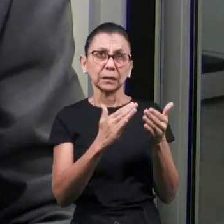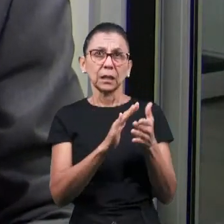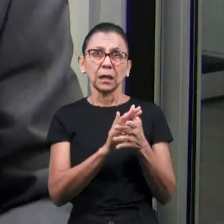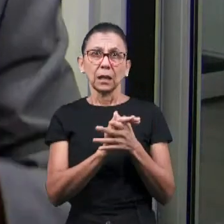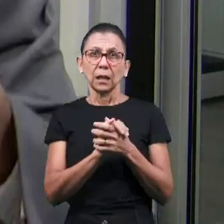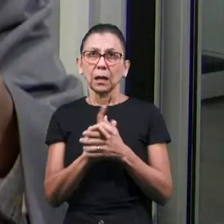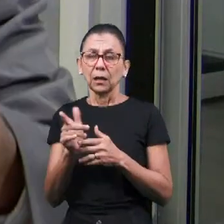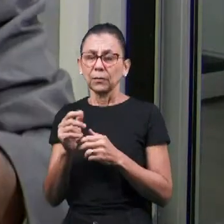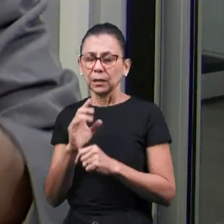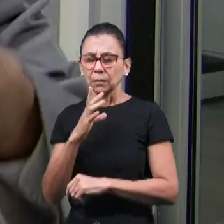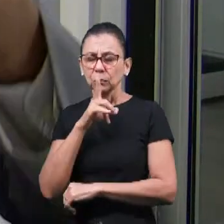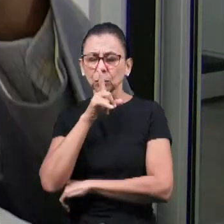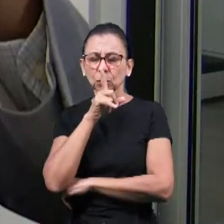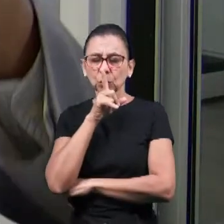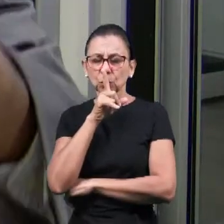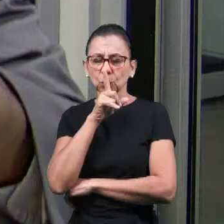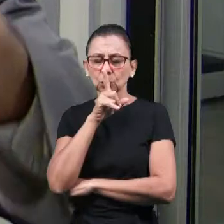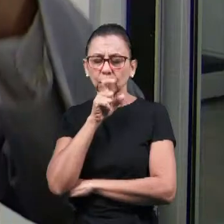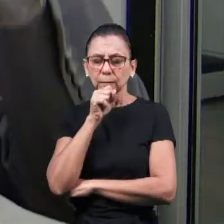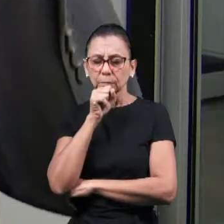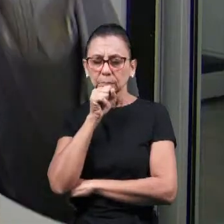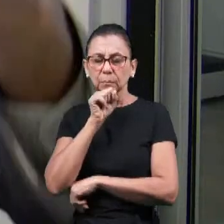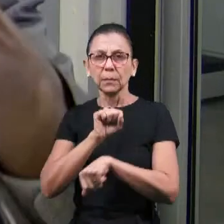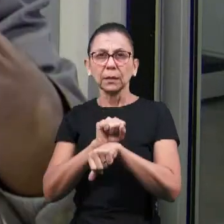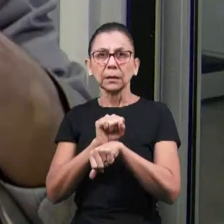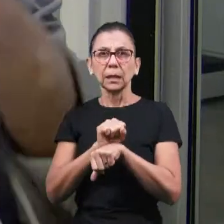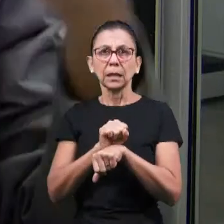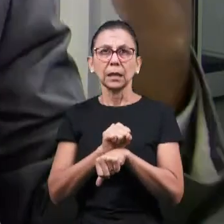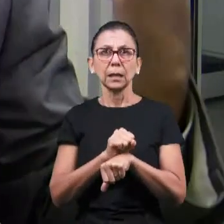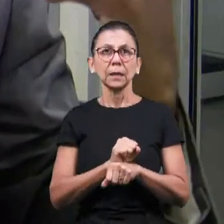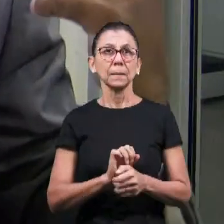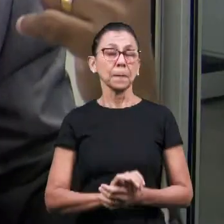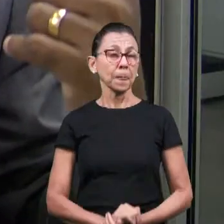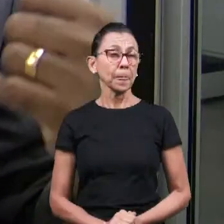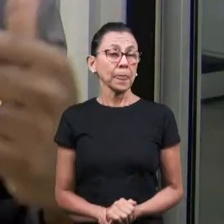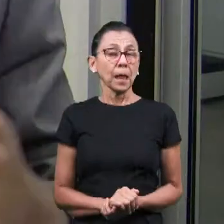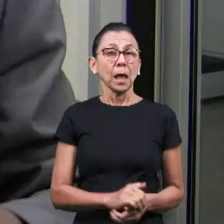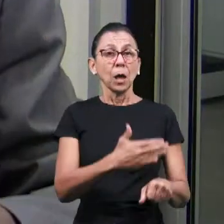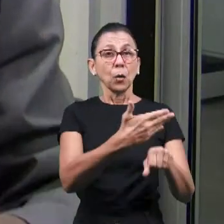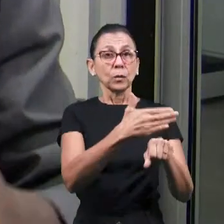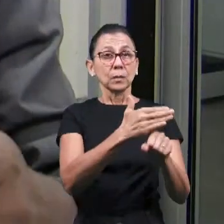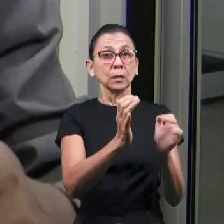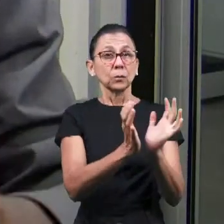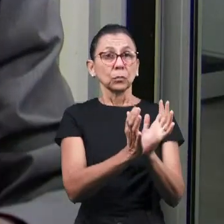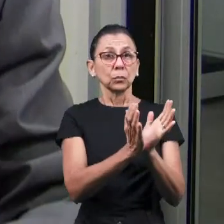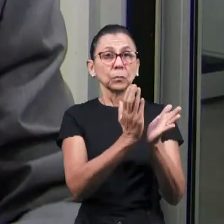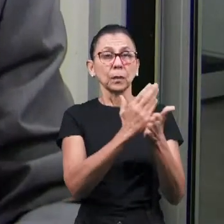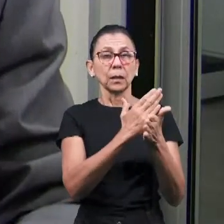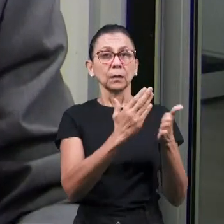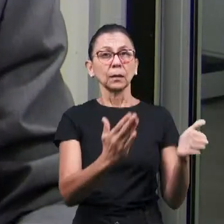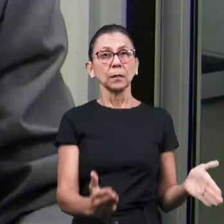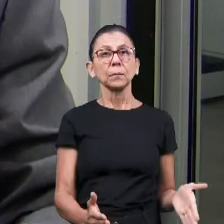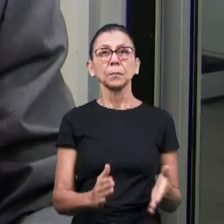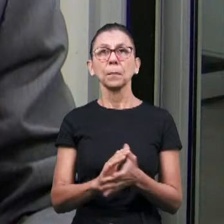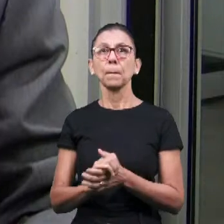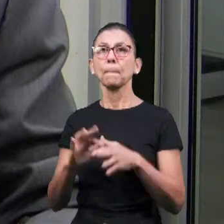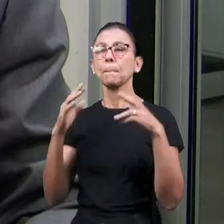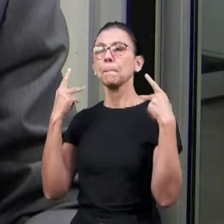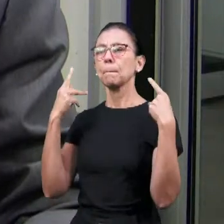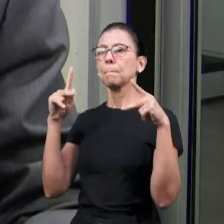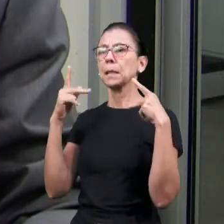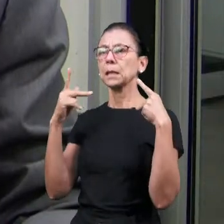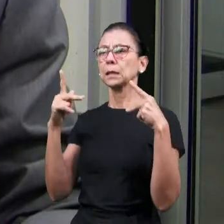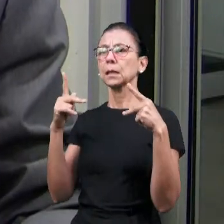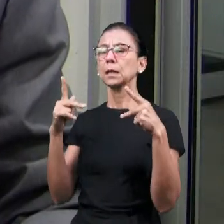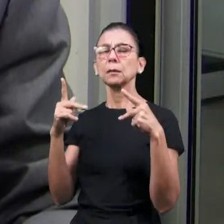fiquei lá quietinho. Acabou o ensaio do grupo de louvor, fizemos um culto profético, preguei no culto, fomos pra casa. 3:15 da manhã, eu levantei com uma